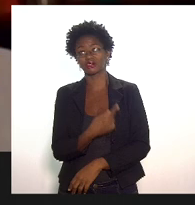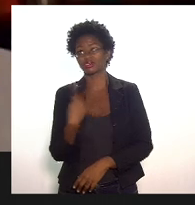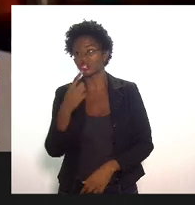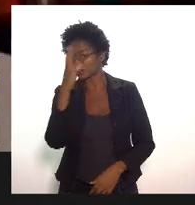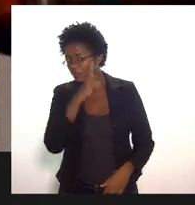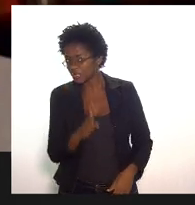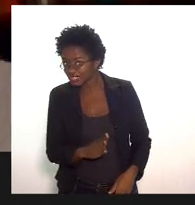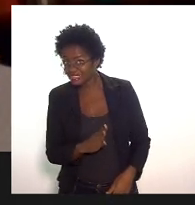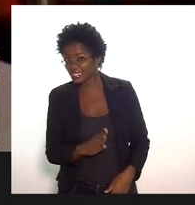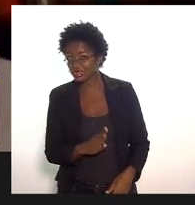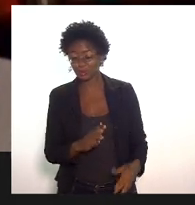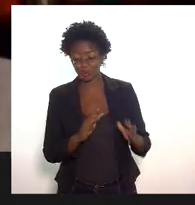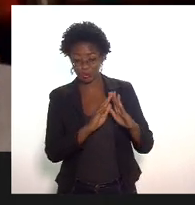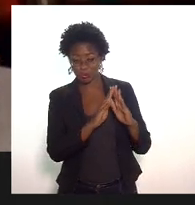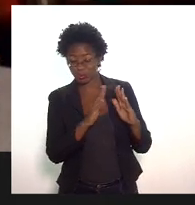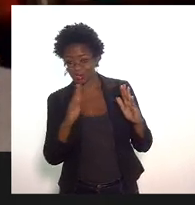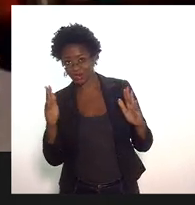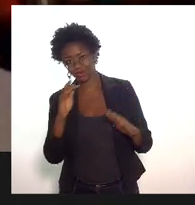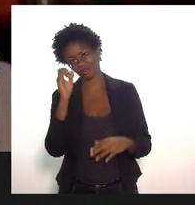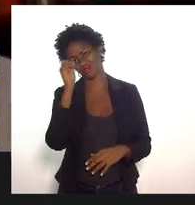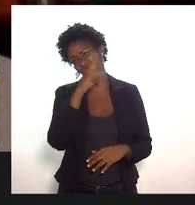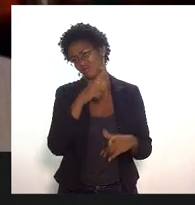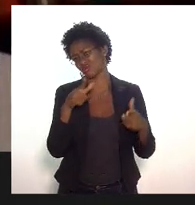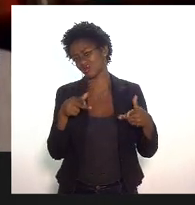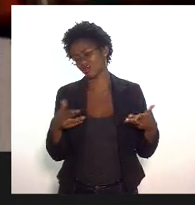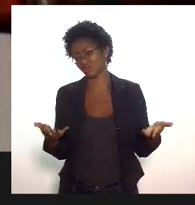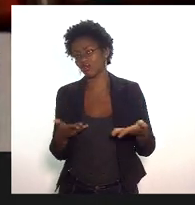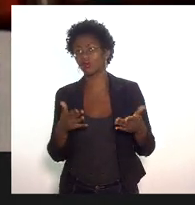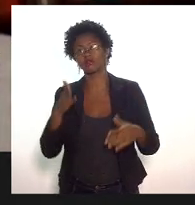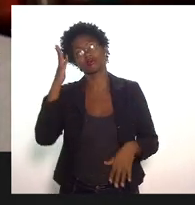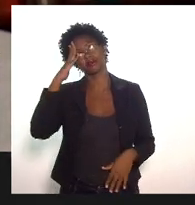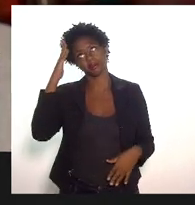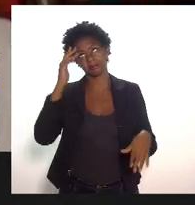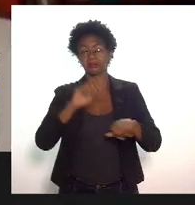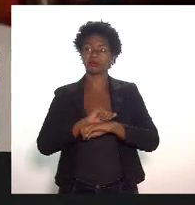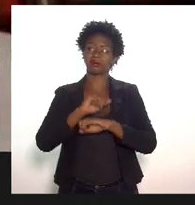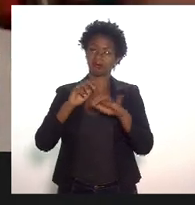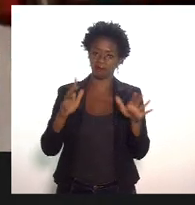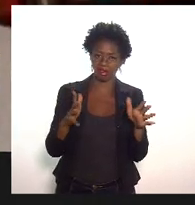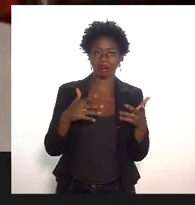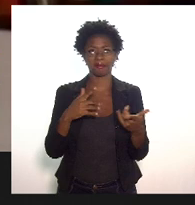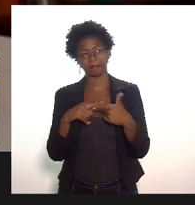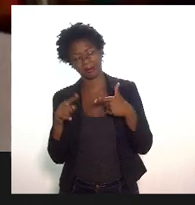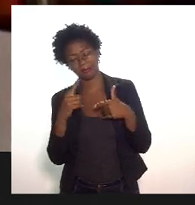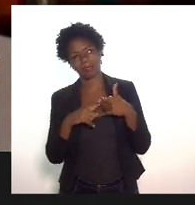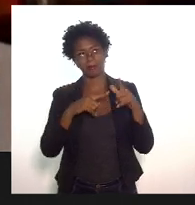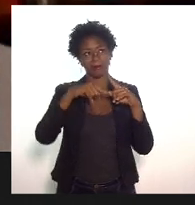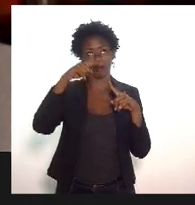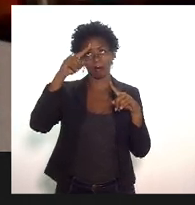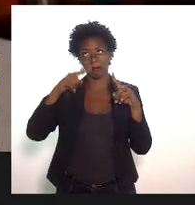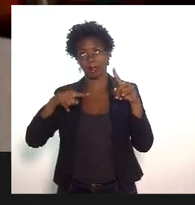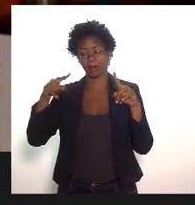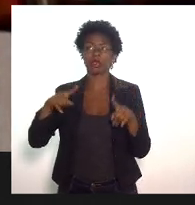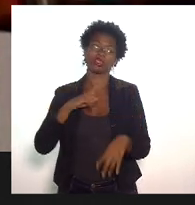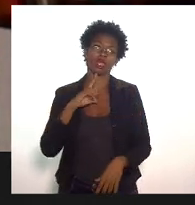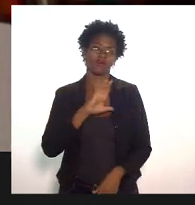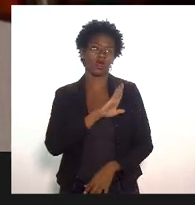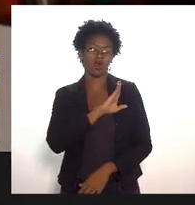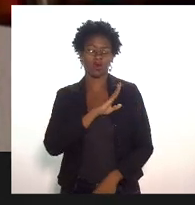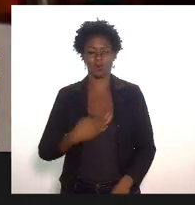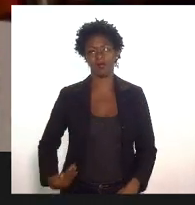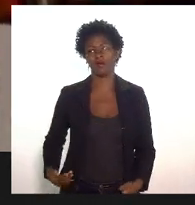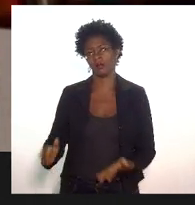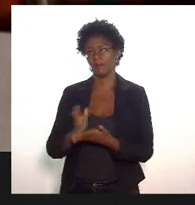hoje. É lógico que teve altos e baixos, né, teve governos que fomentou